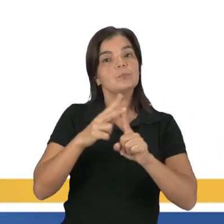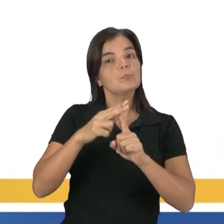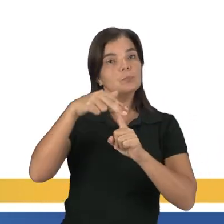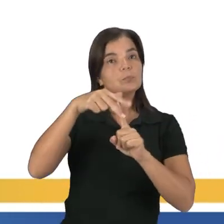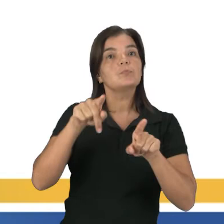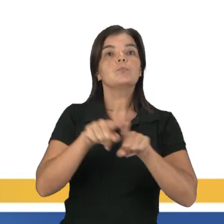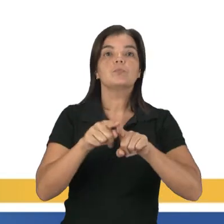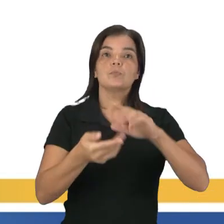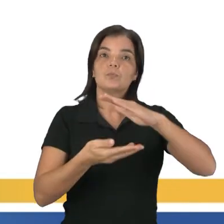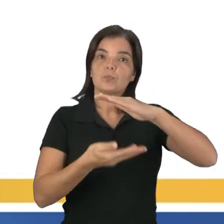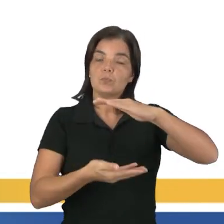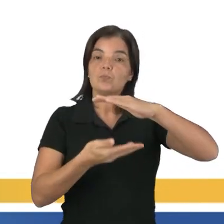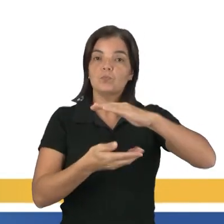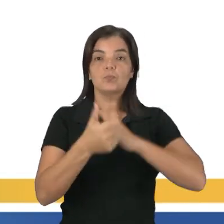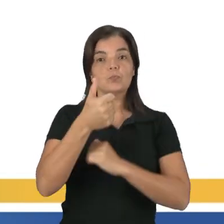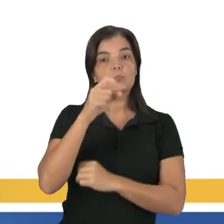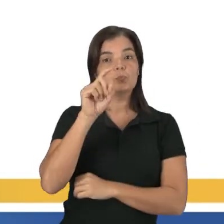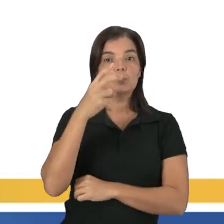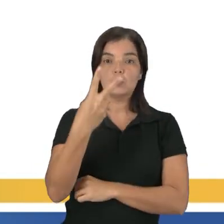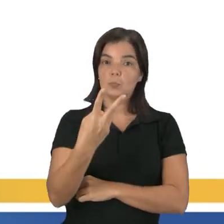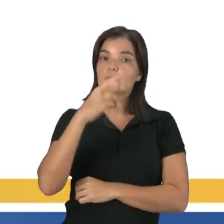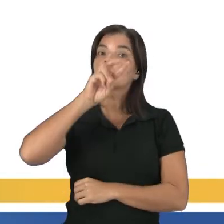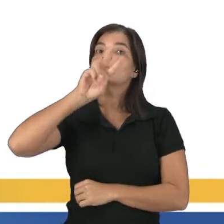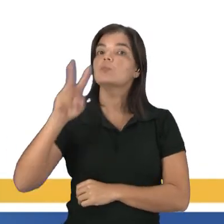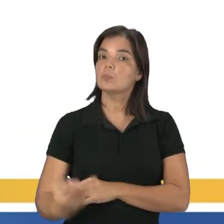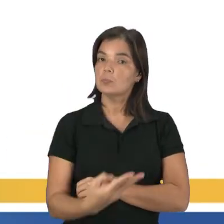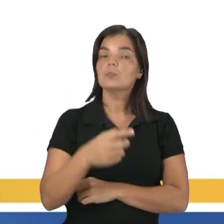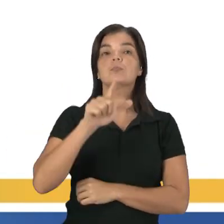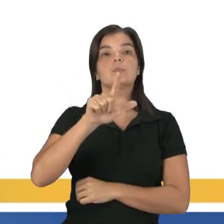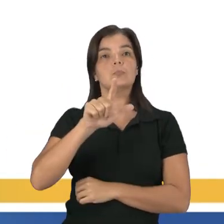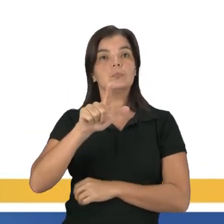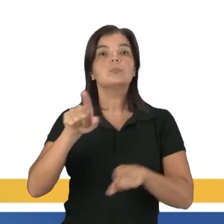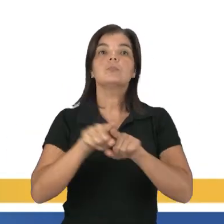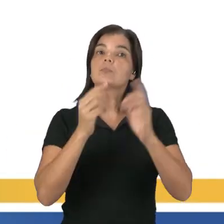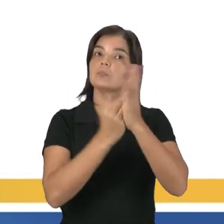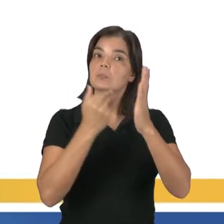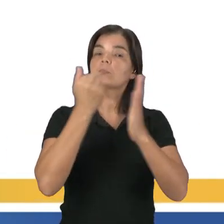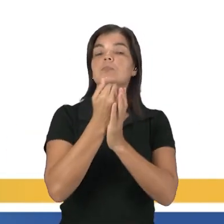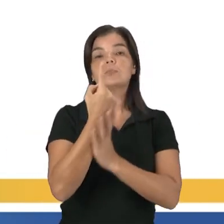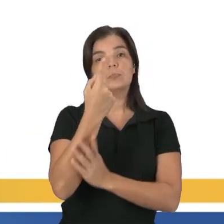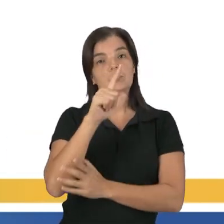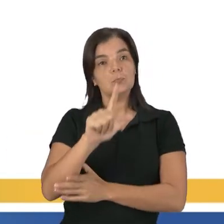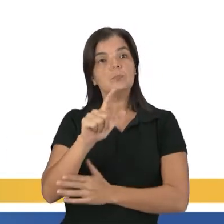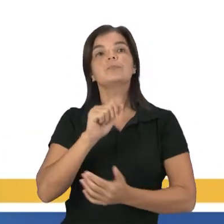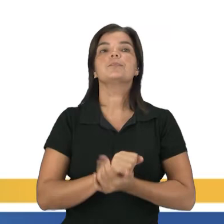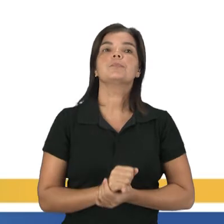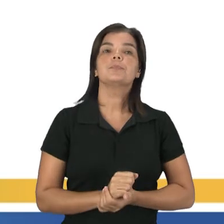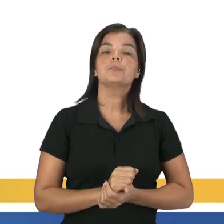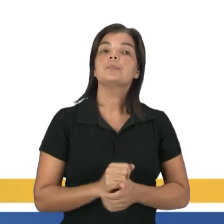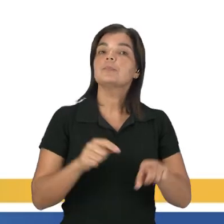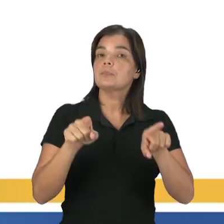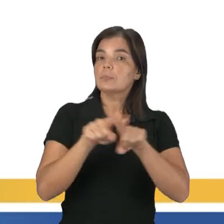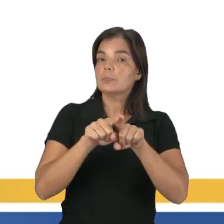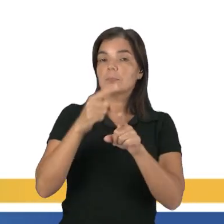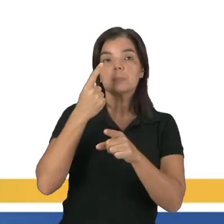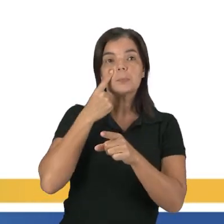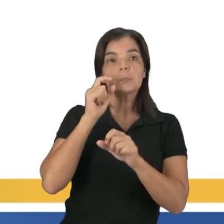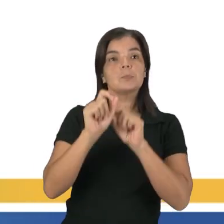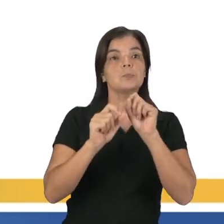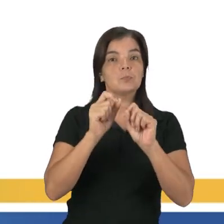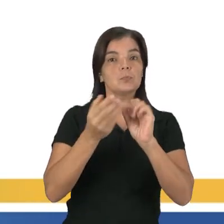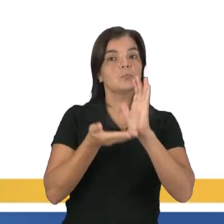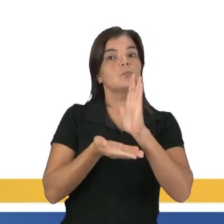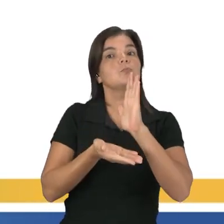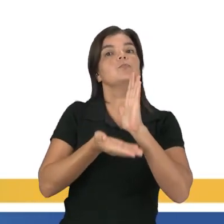litro, uma caixa d'água que tem capacidade de 2.000 litros e bem maior que 1 litro, não é isso? Então, a primeira coisa que a gente vai ver é sobre